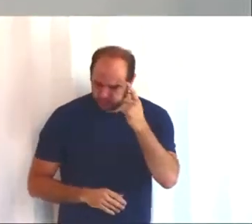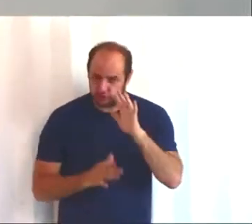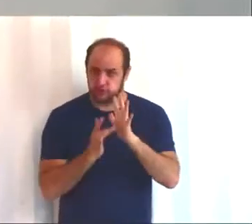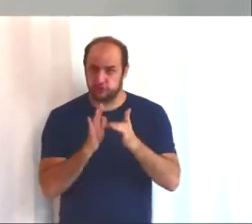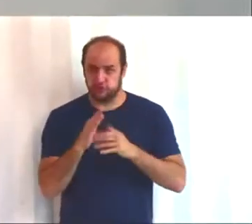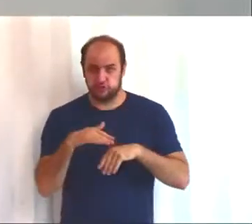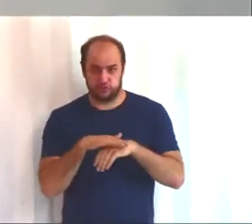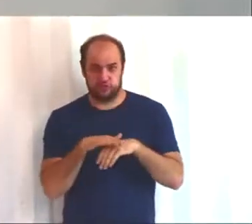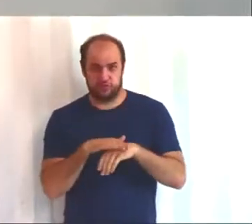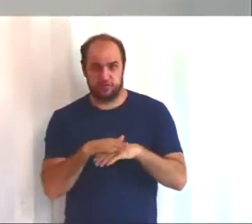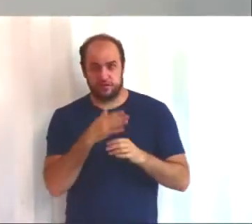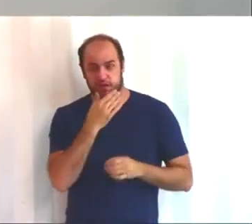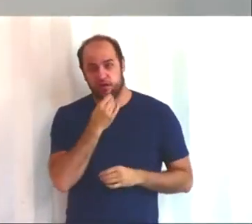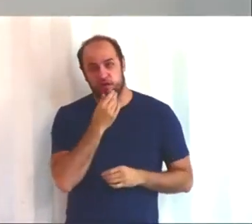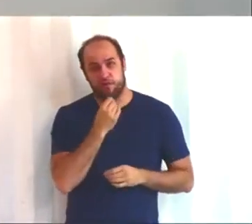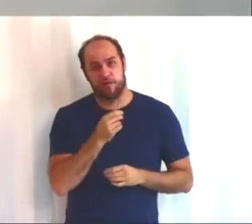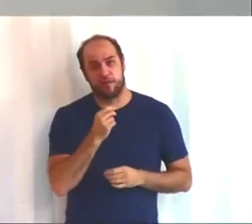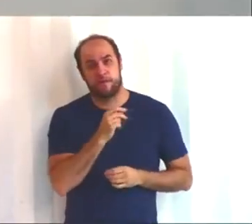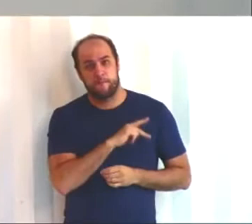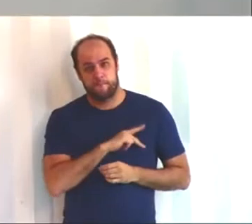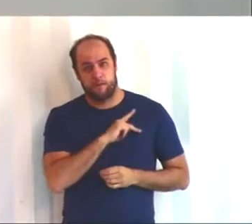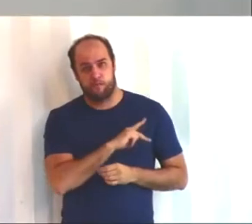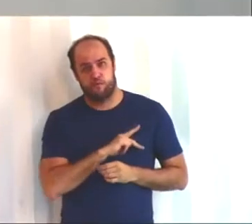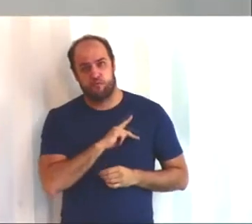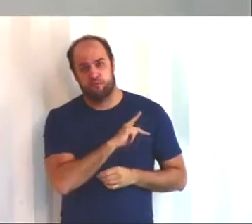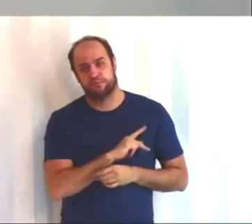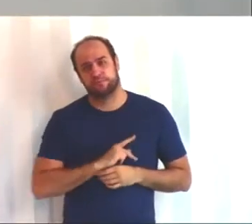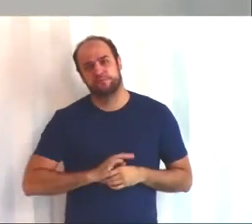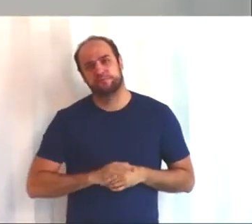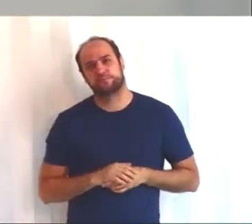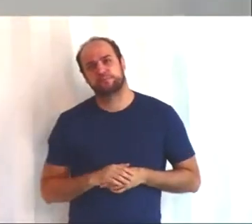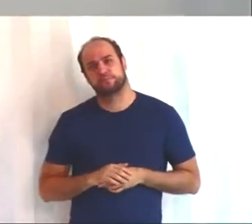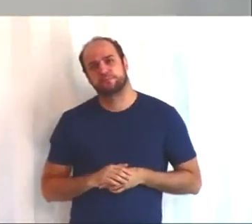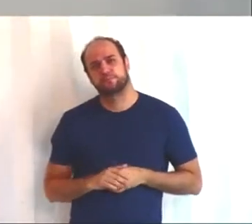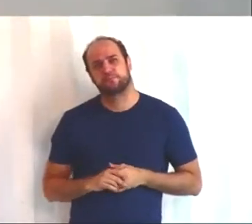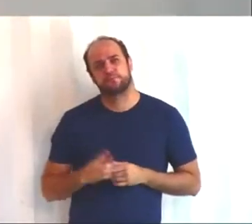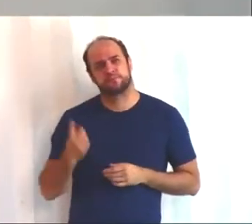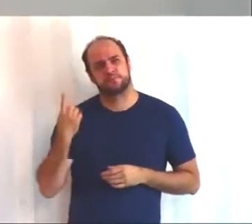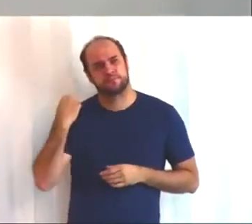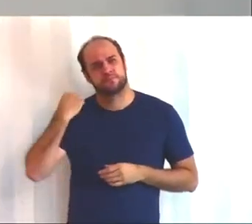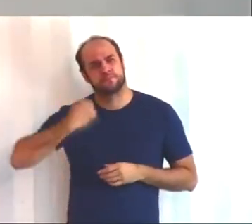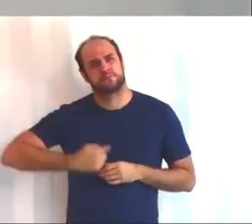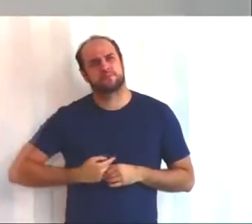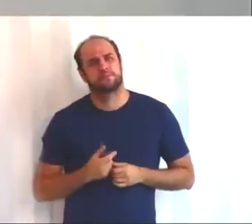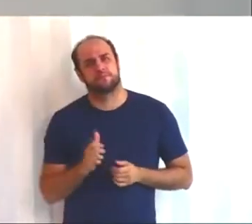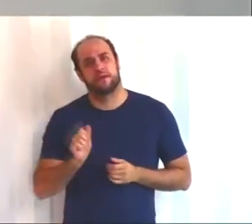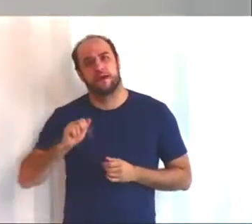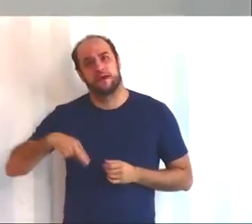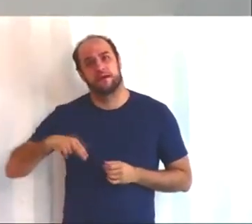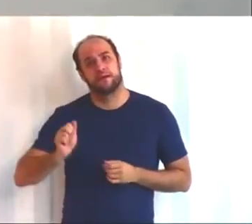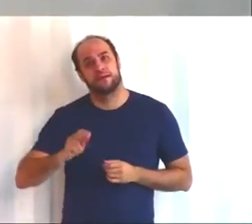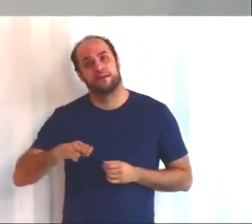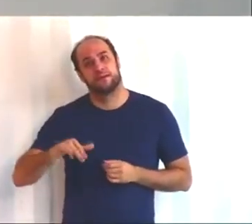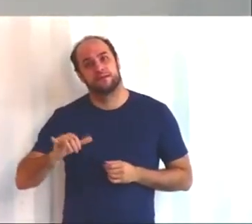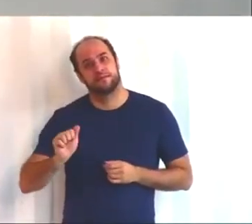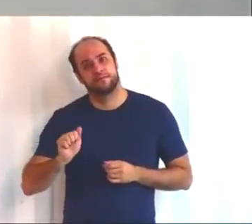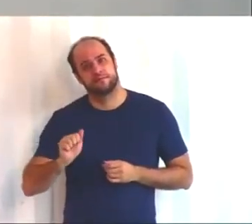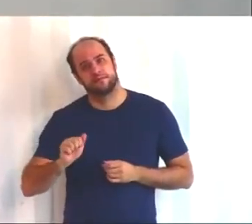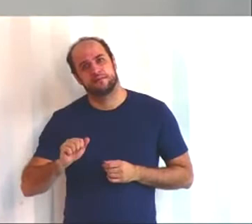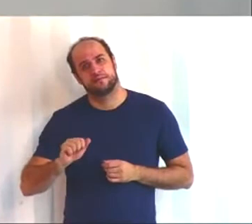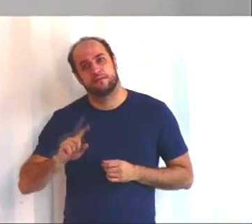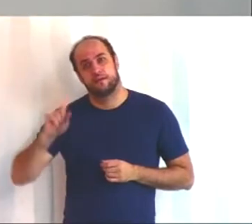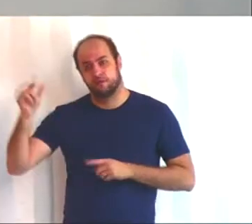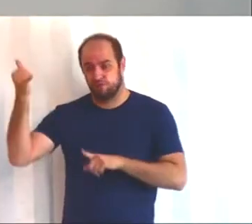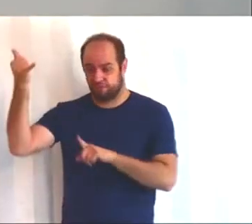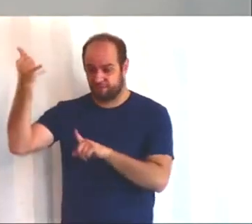com Paulo, logo após a conversão de Paulo. Na verdade, a Ananias, vai e fala a Paulo, que o ministério dele será um ministério